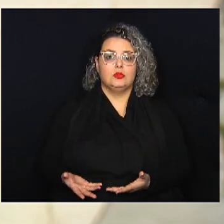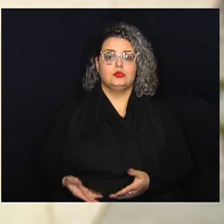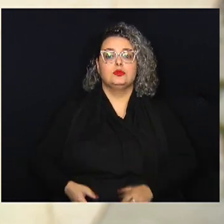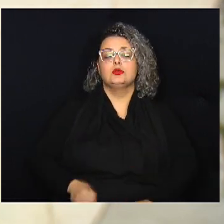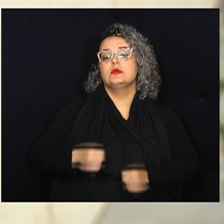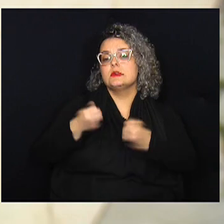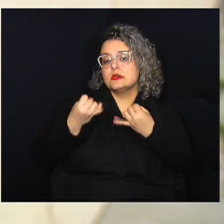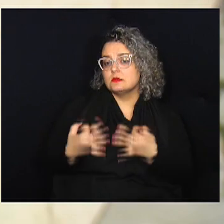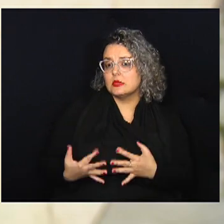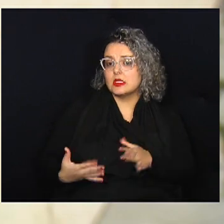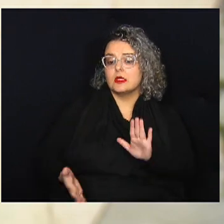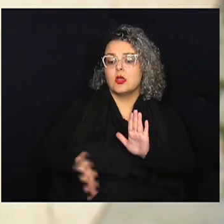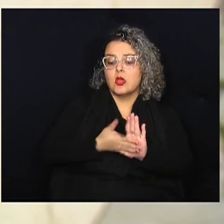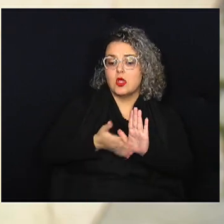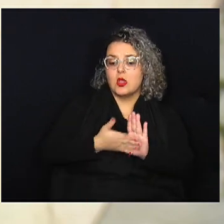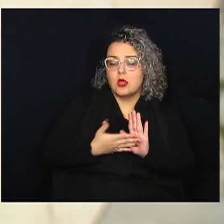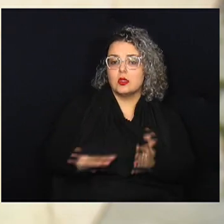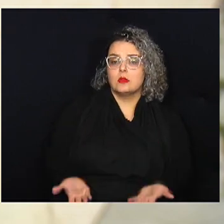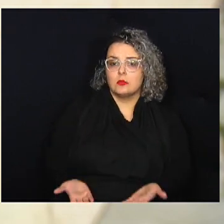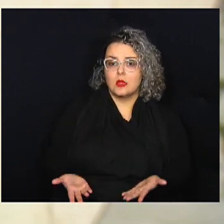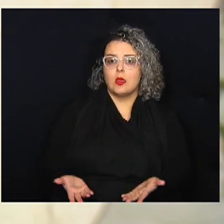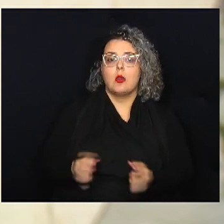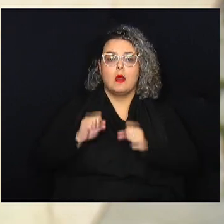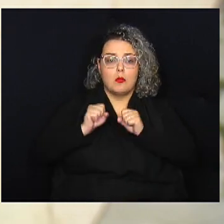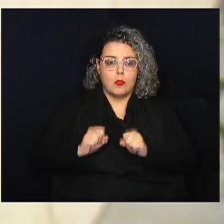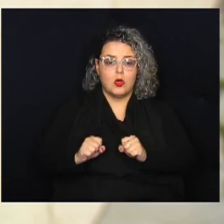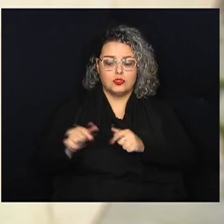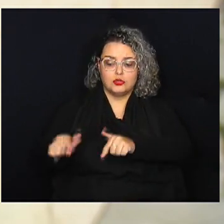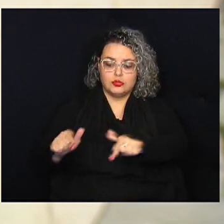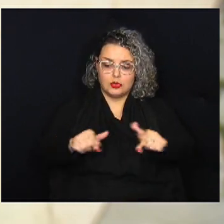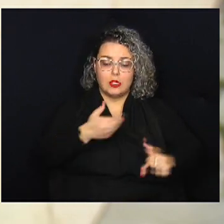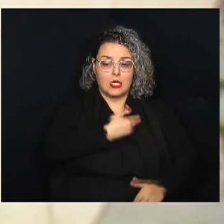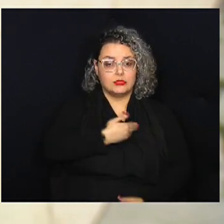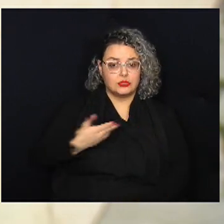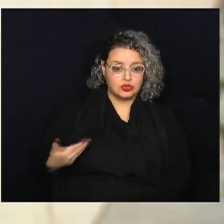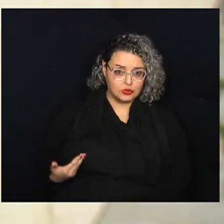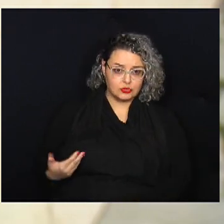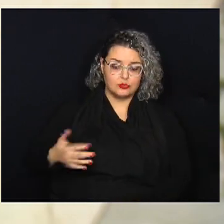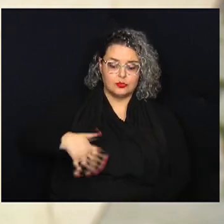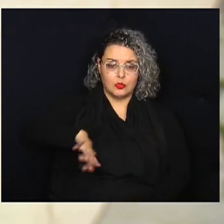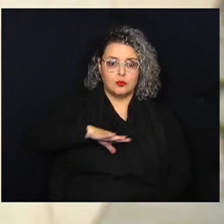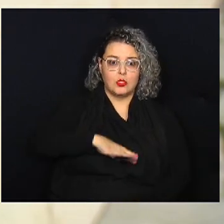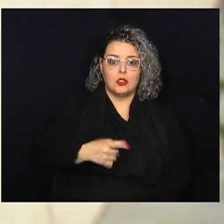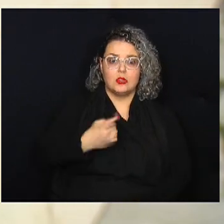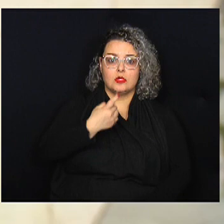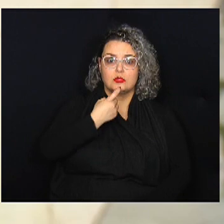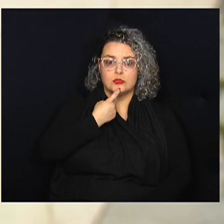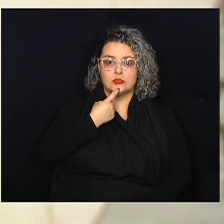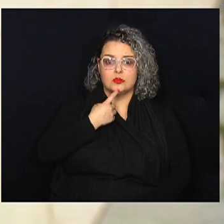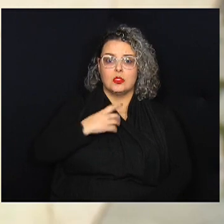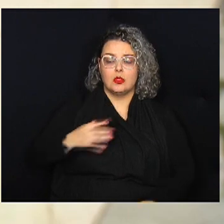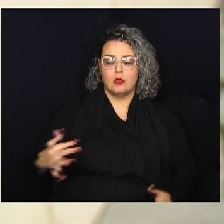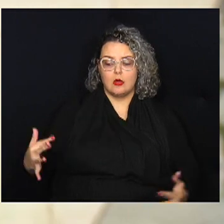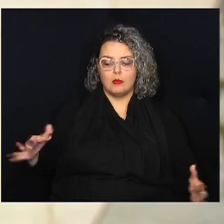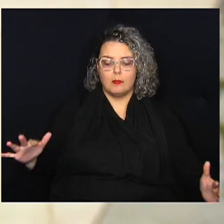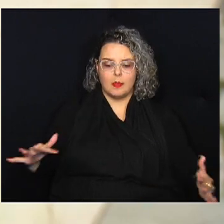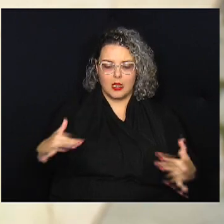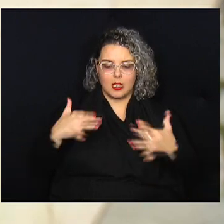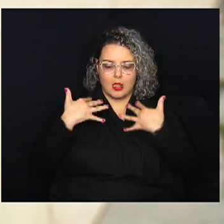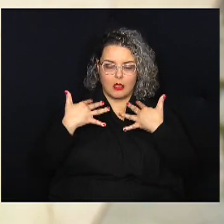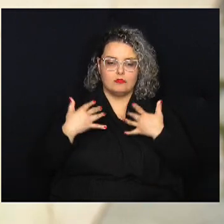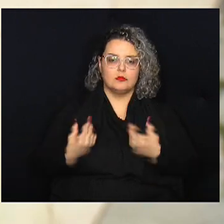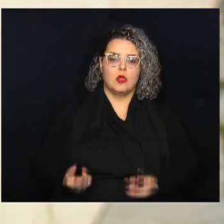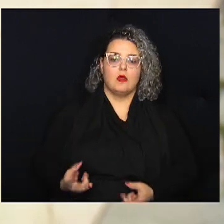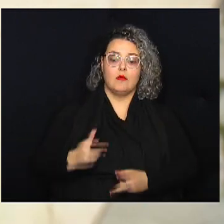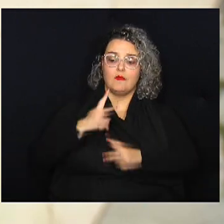em áreas públicas ou parques da cidade, atraindo o público local, fortalecendo a economia e trazendo